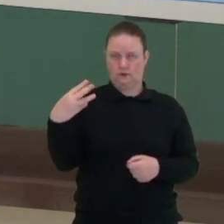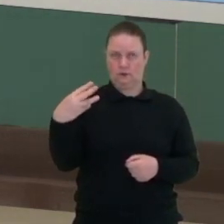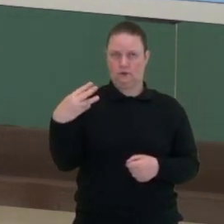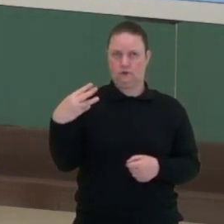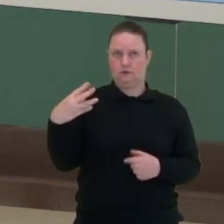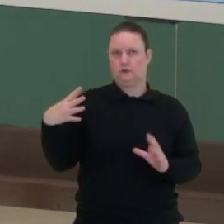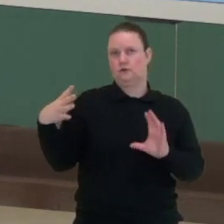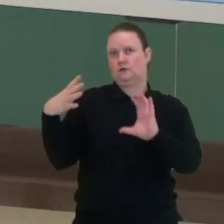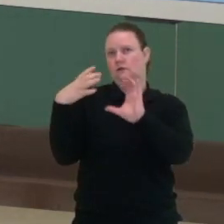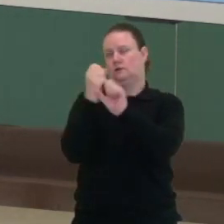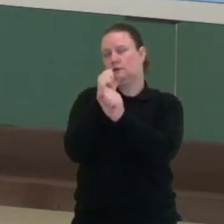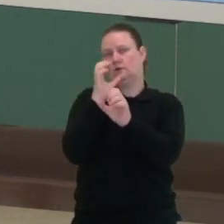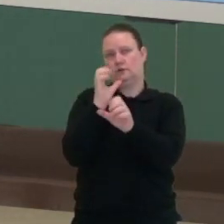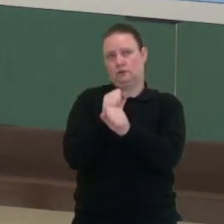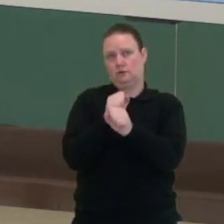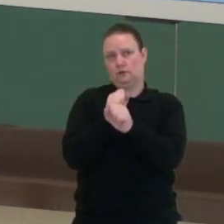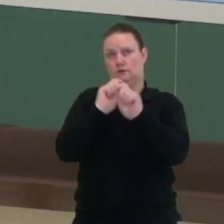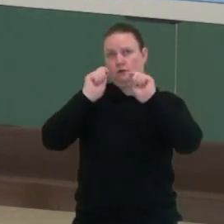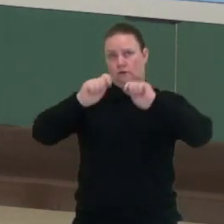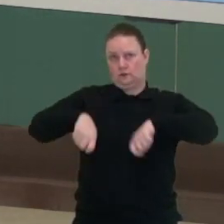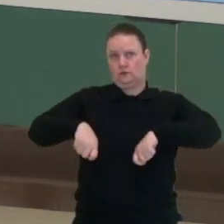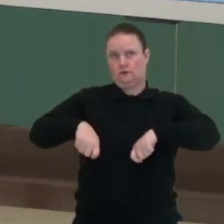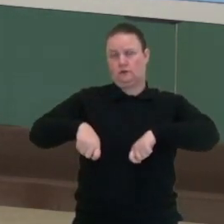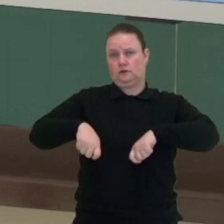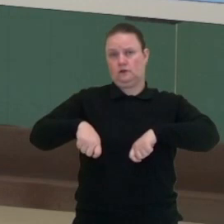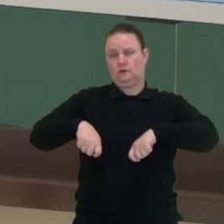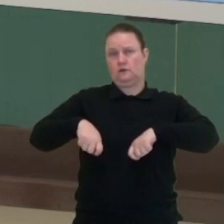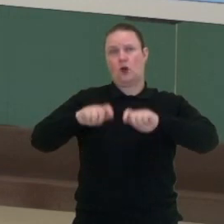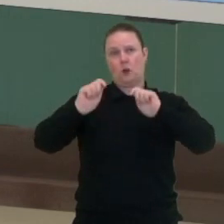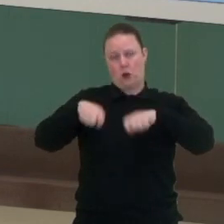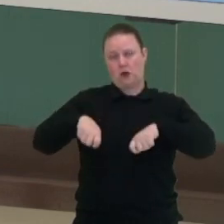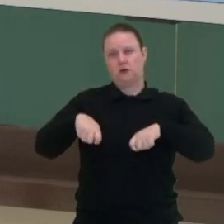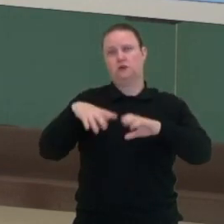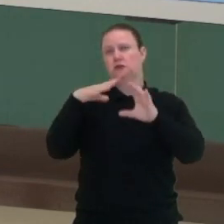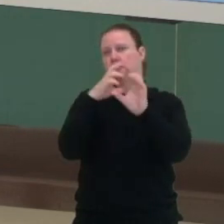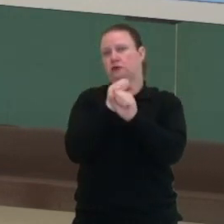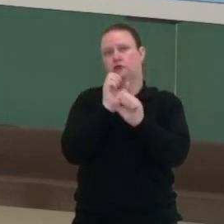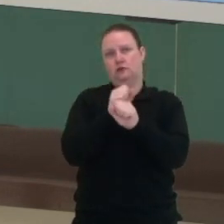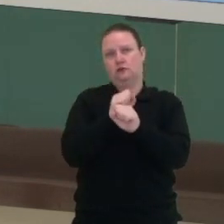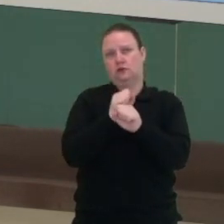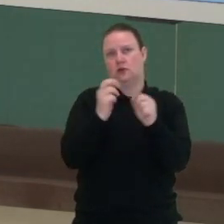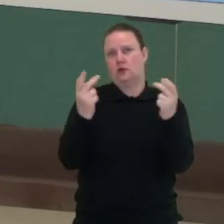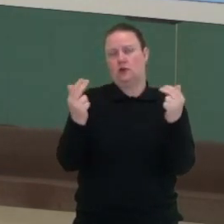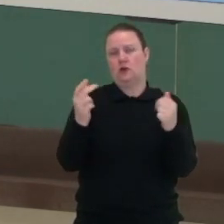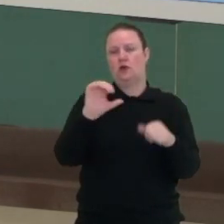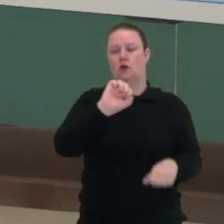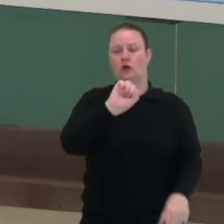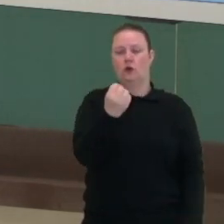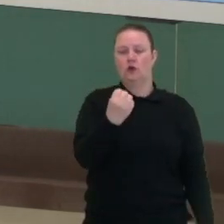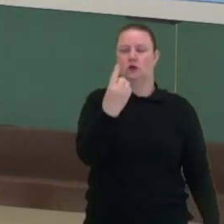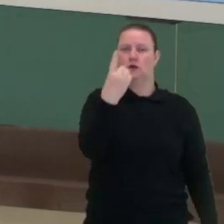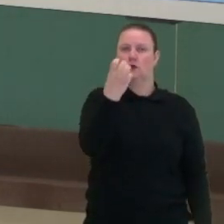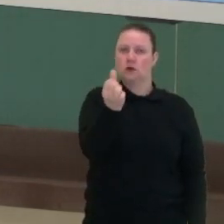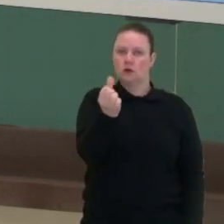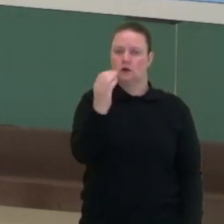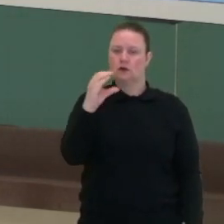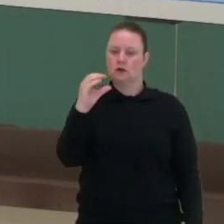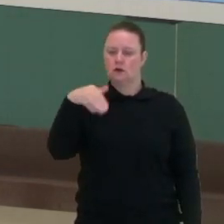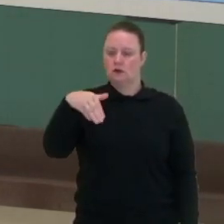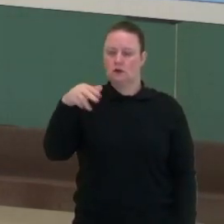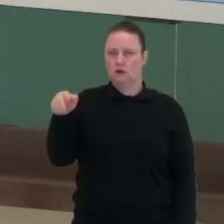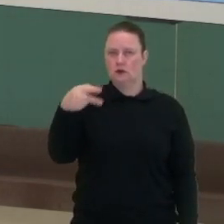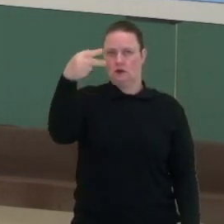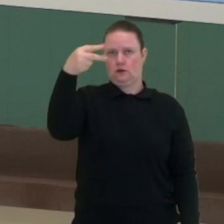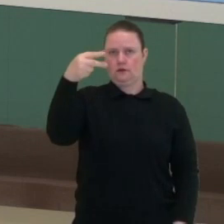são iguais, né? Você poderia somar ou multiplicar por 2, ela vai totalizar 816